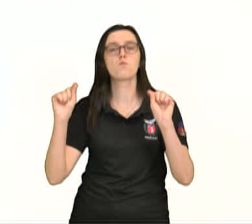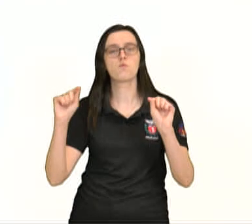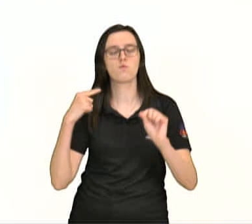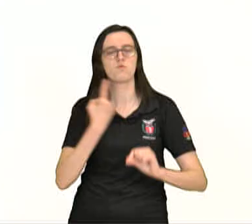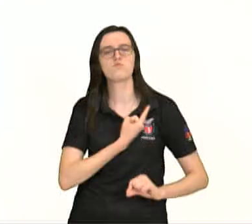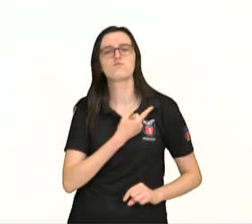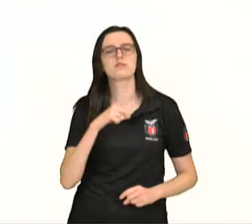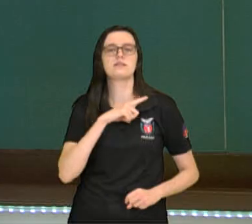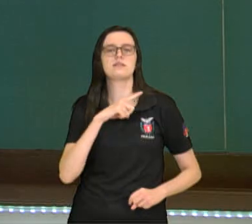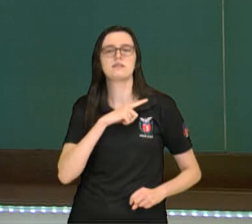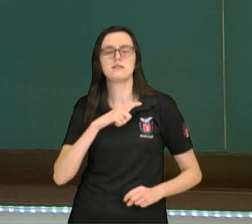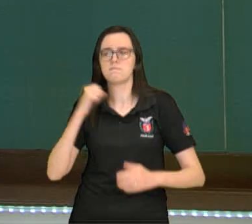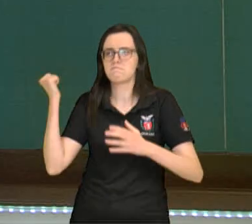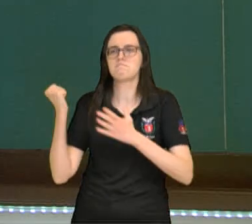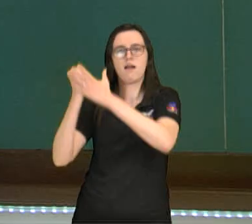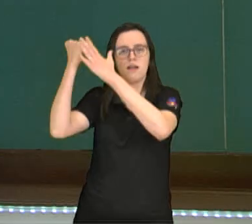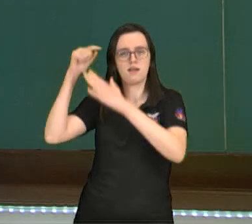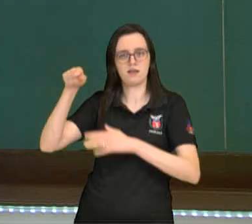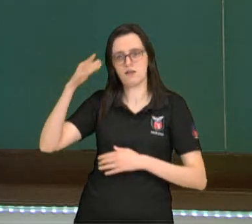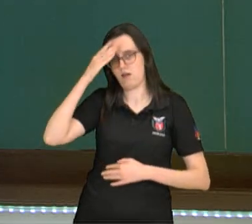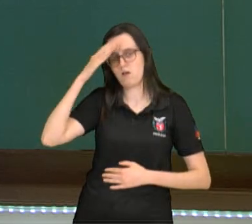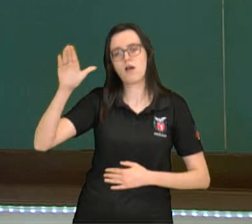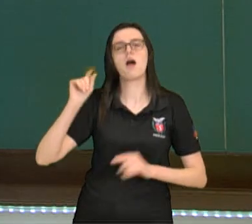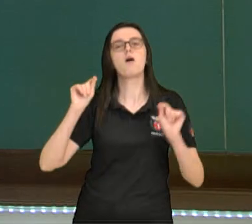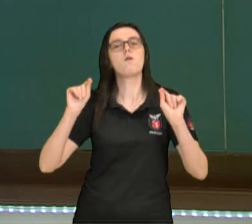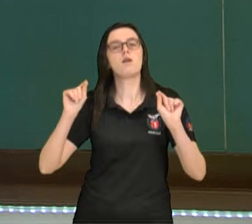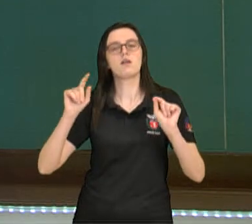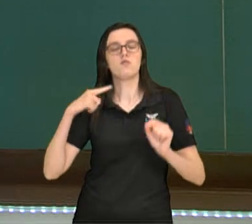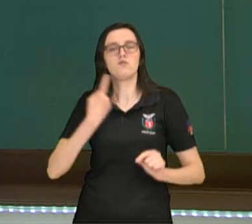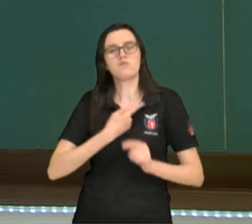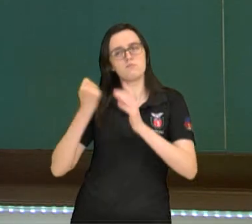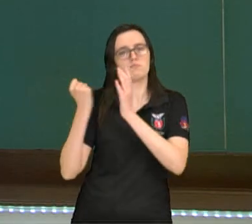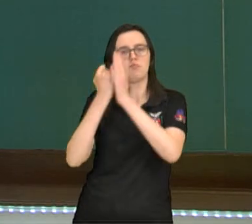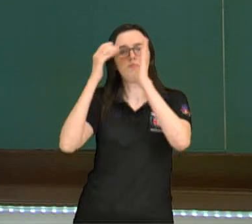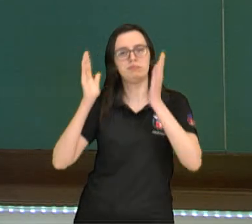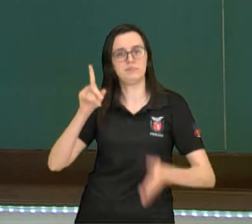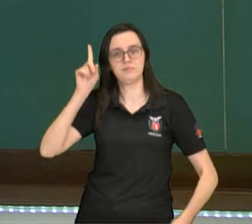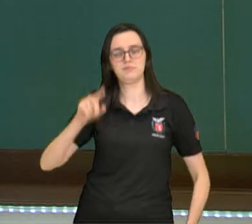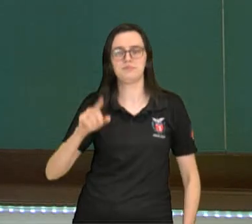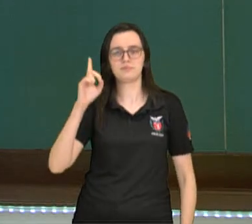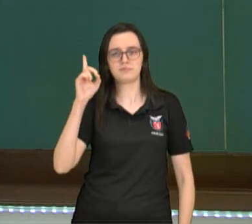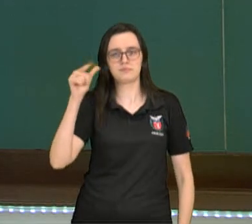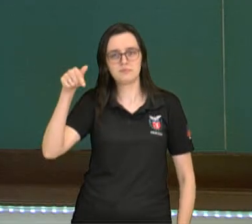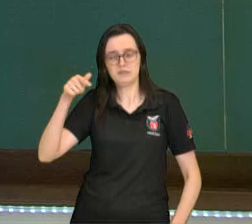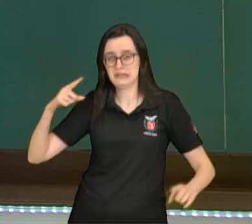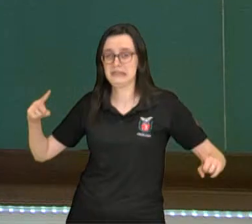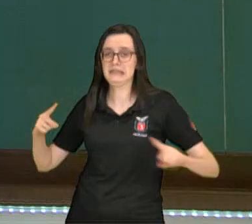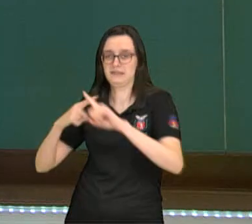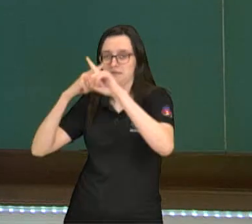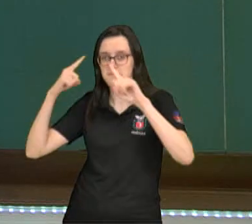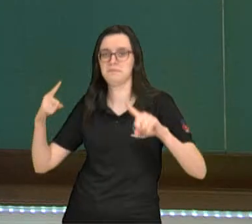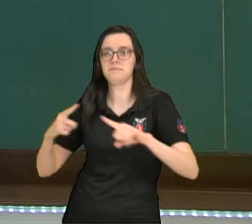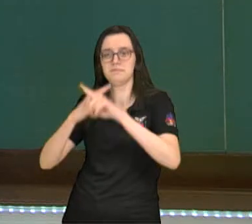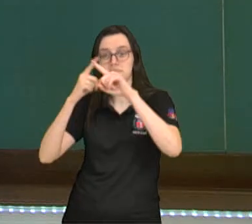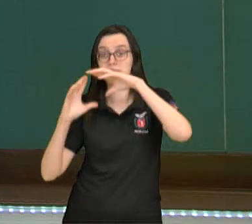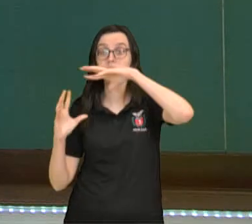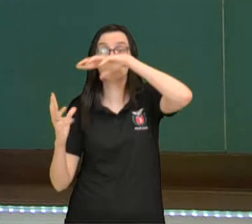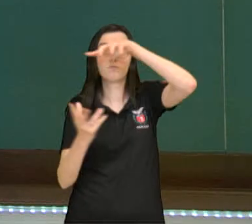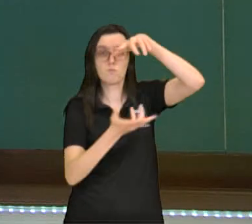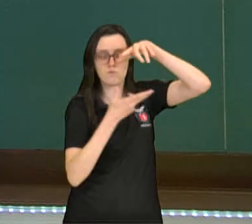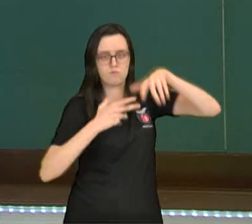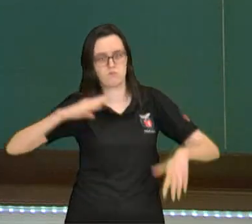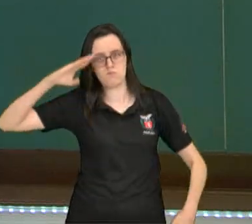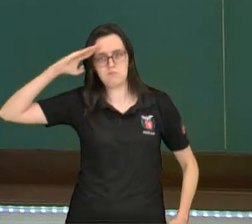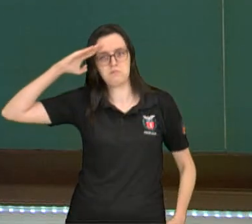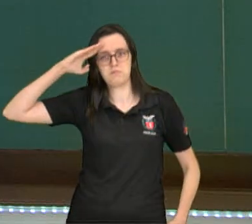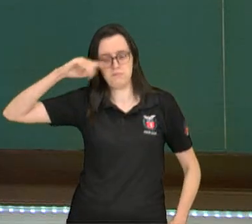como um marco, né, em Curitiba, a gente teve o 17º Campeonato Mundial Militar de